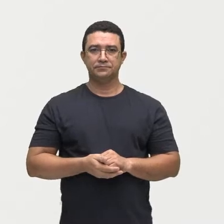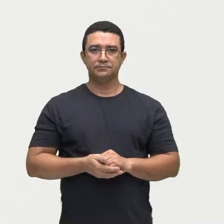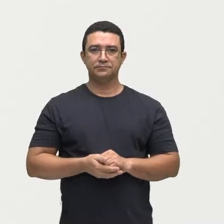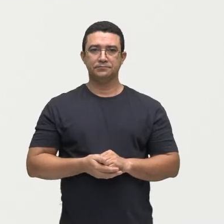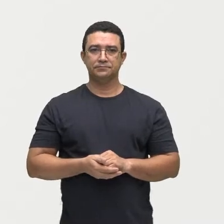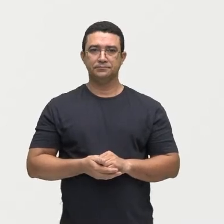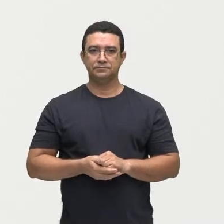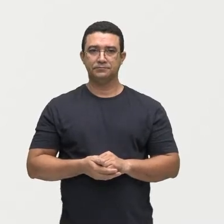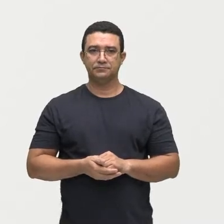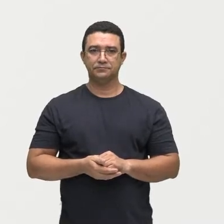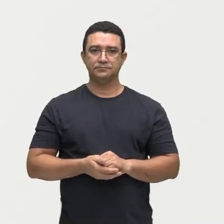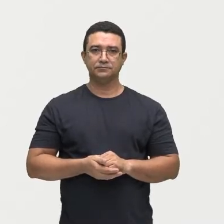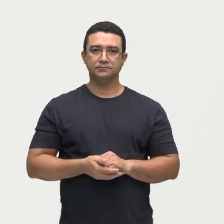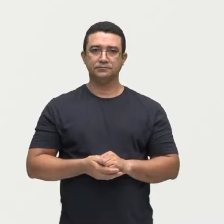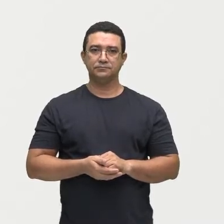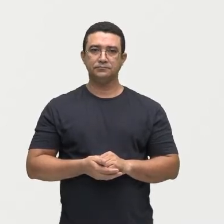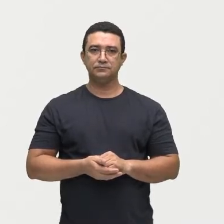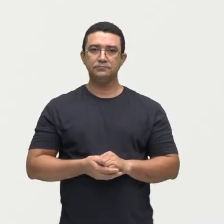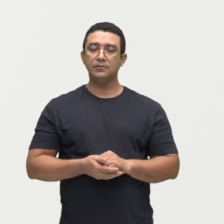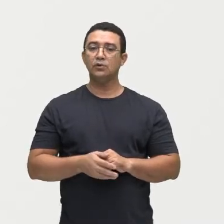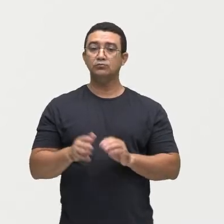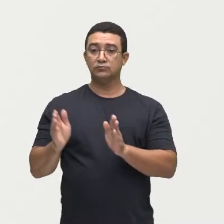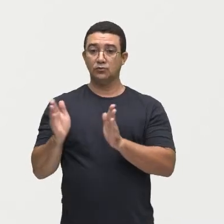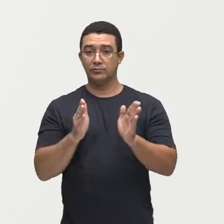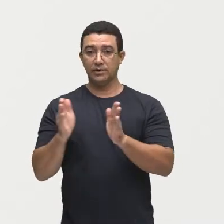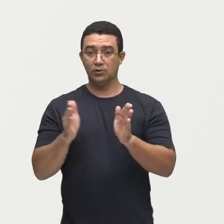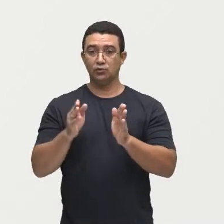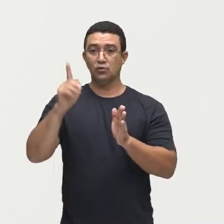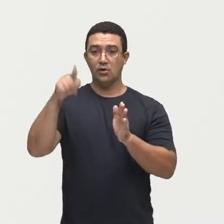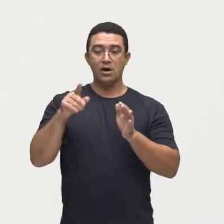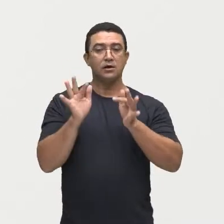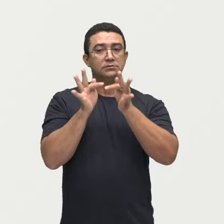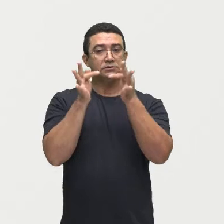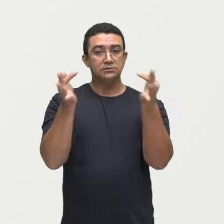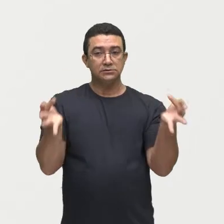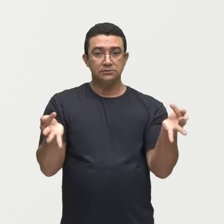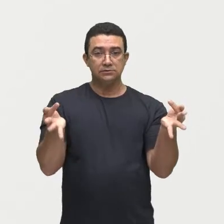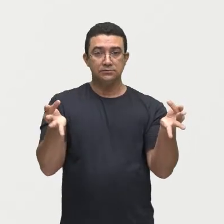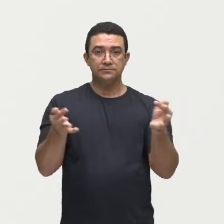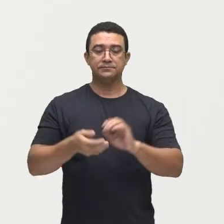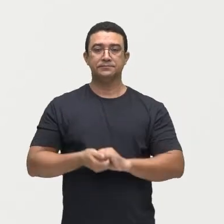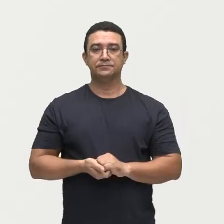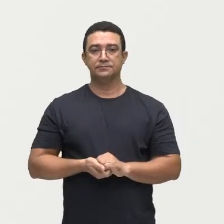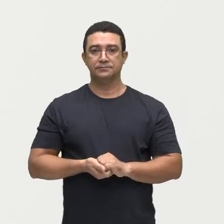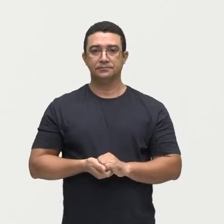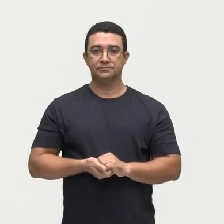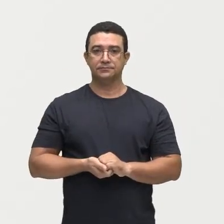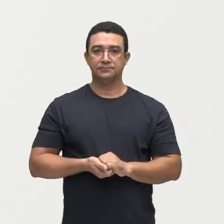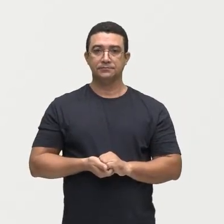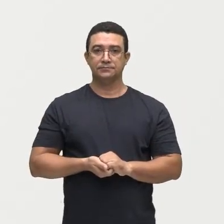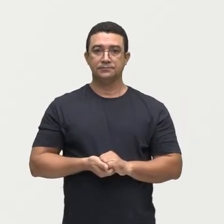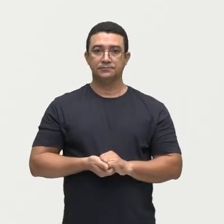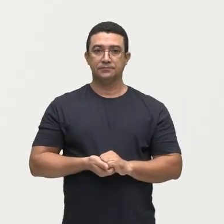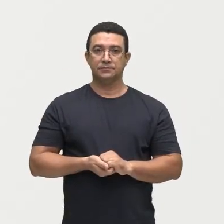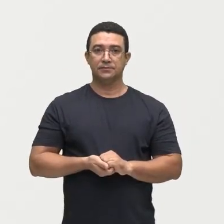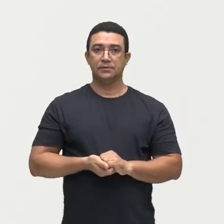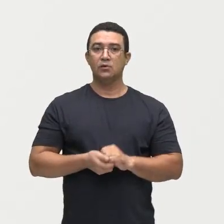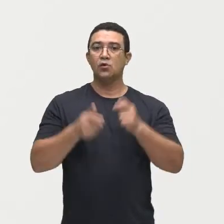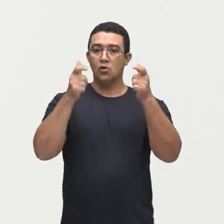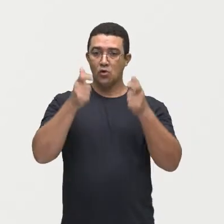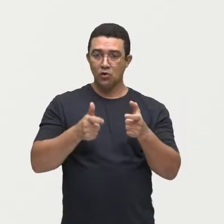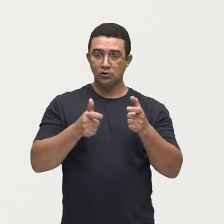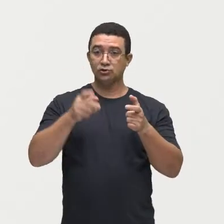é possível pensar? Porque o período é simples. E nesse caso, onde é